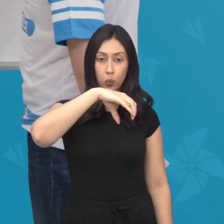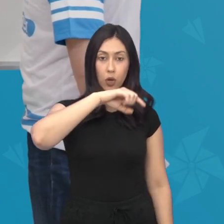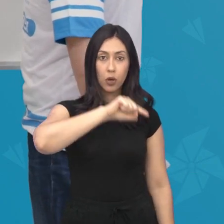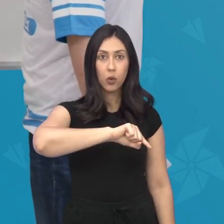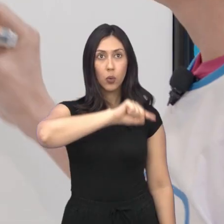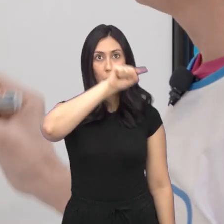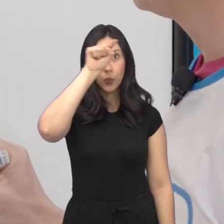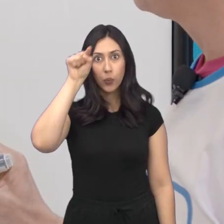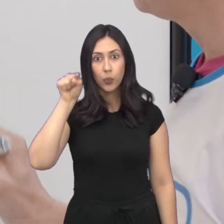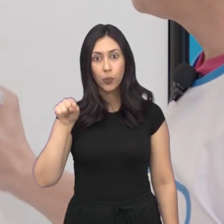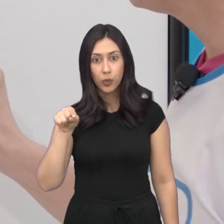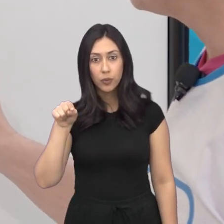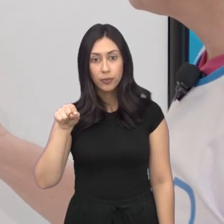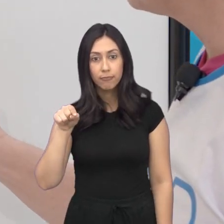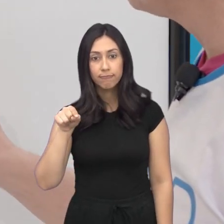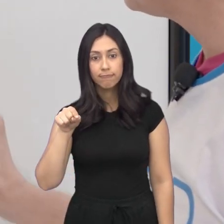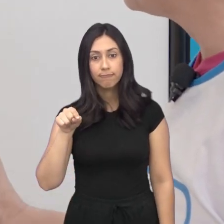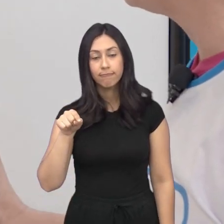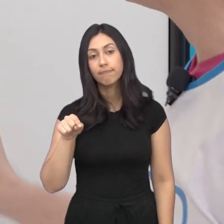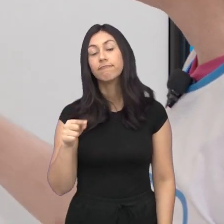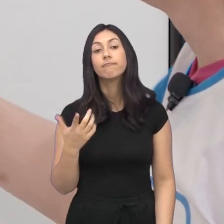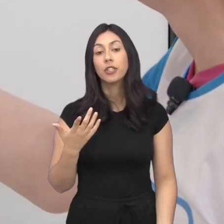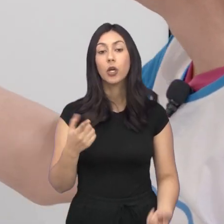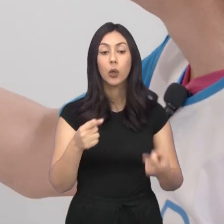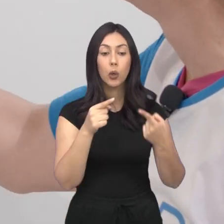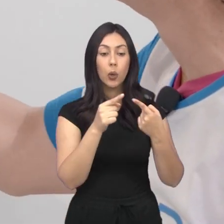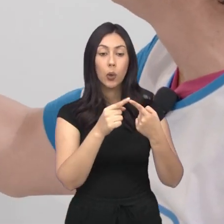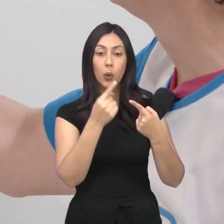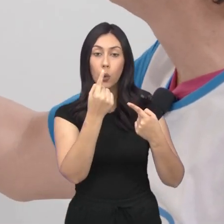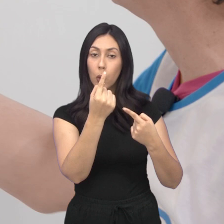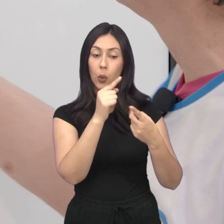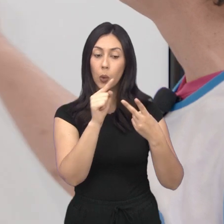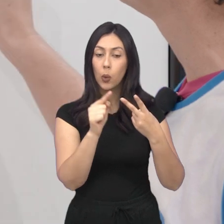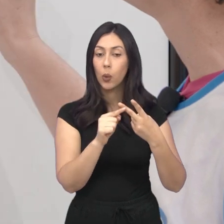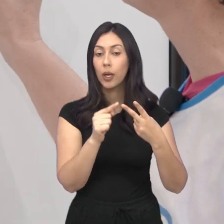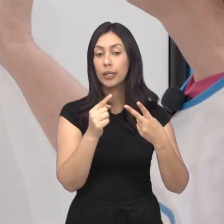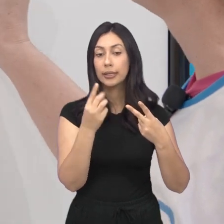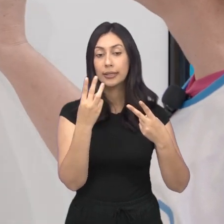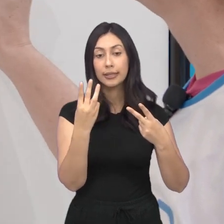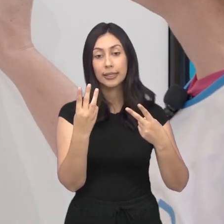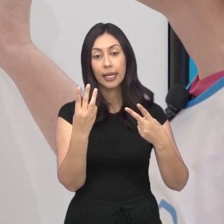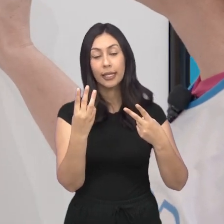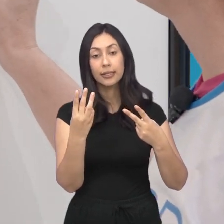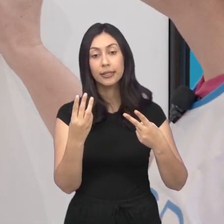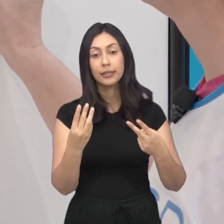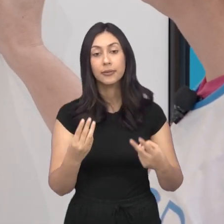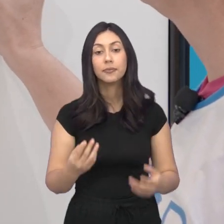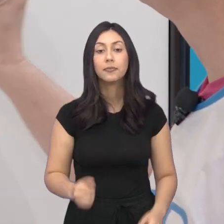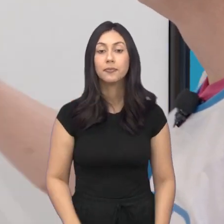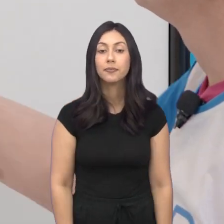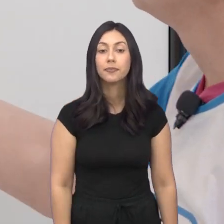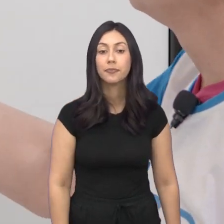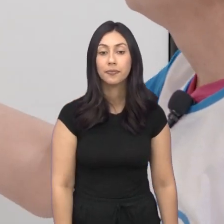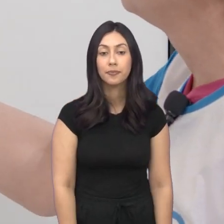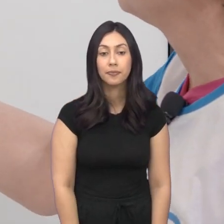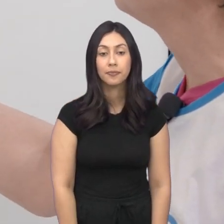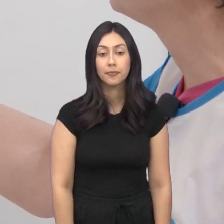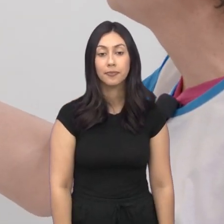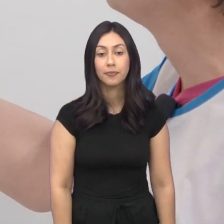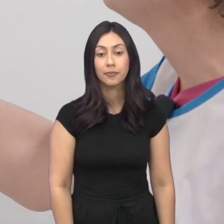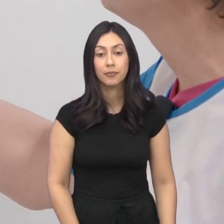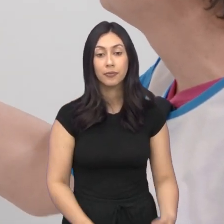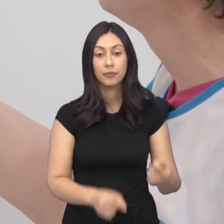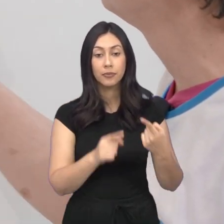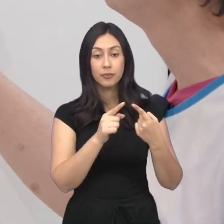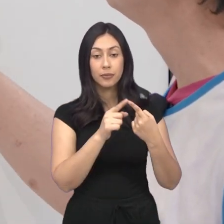assim. As raízes são 1 e 3. Então, se o eixo x for aqui, aqui vai